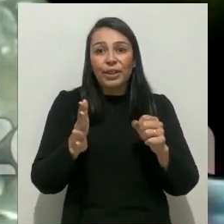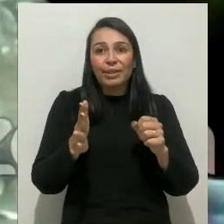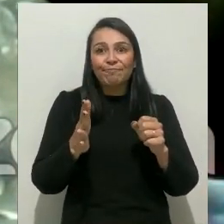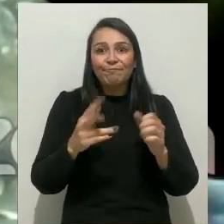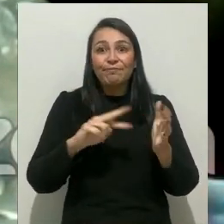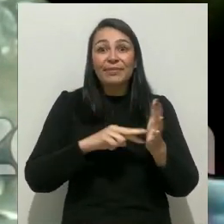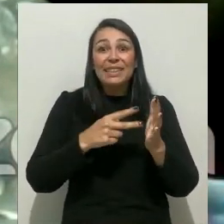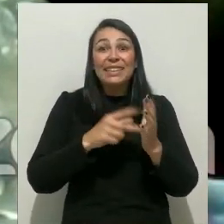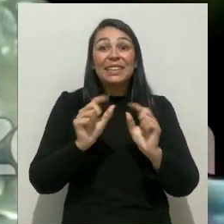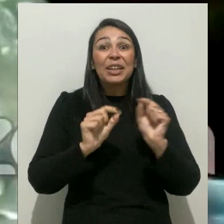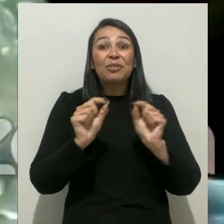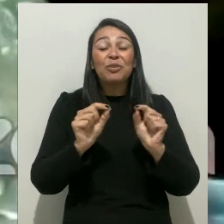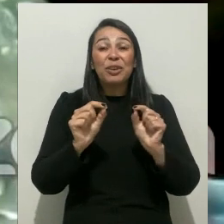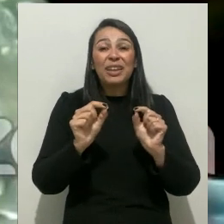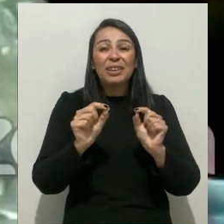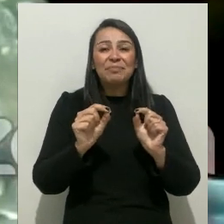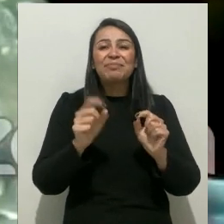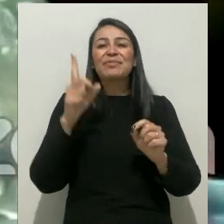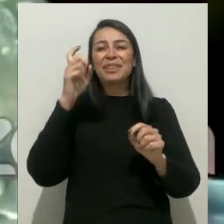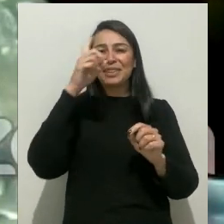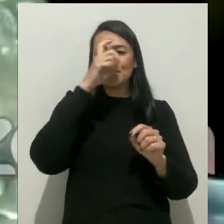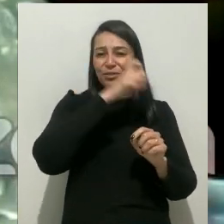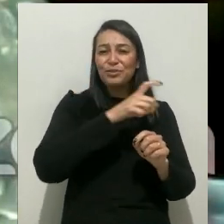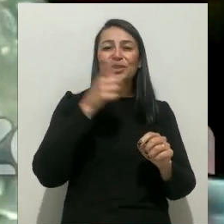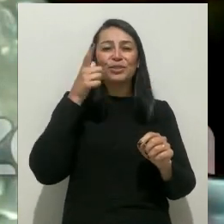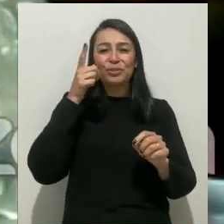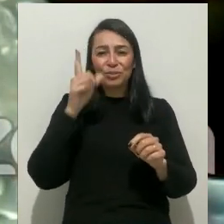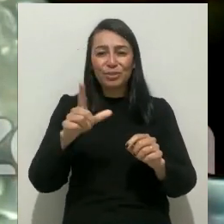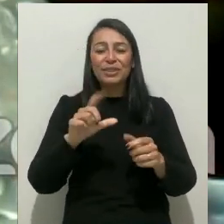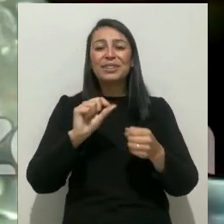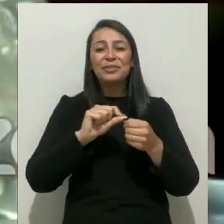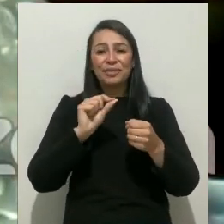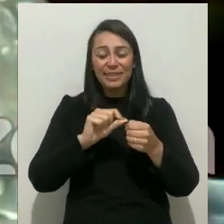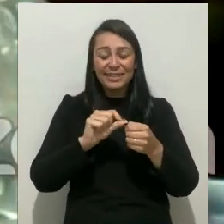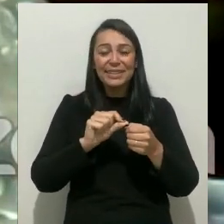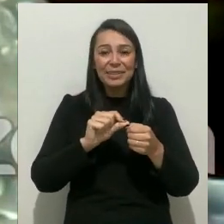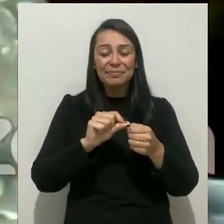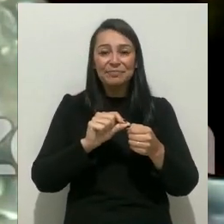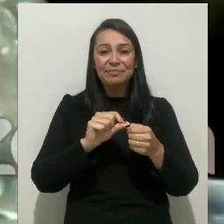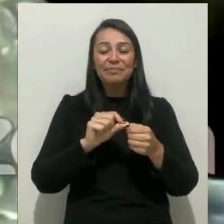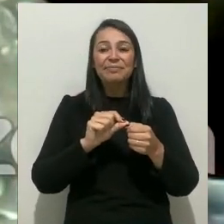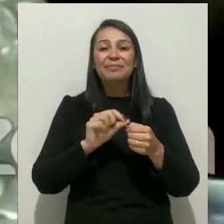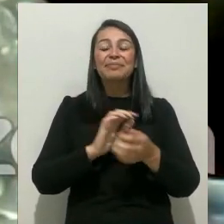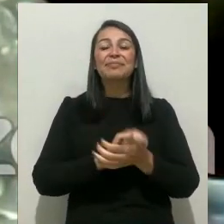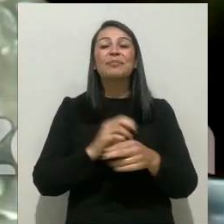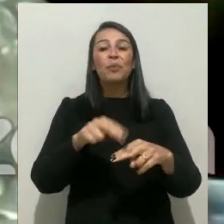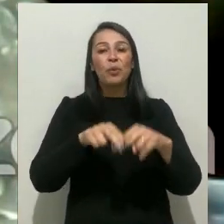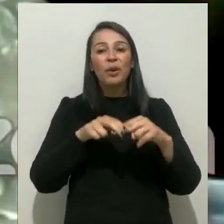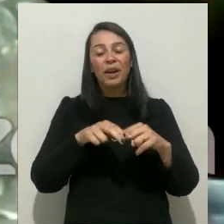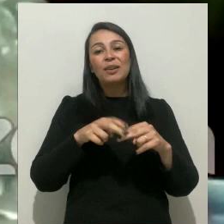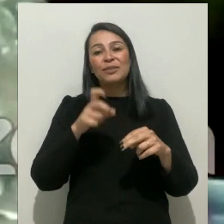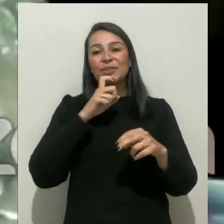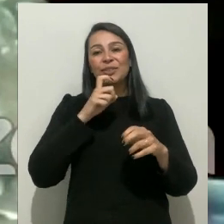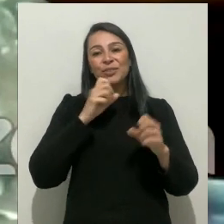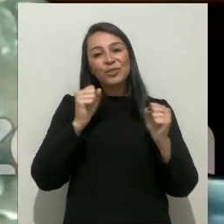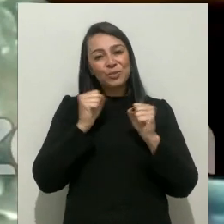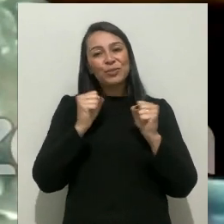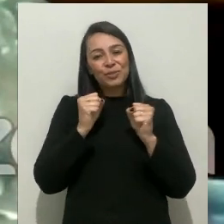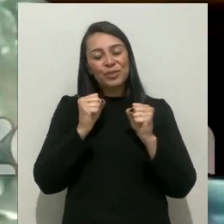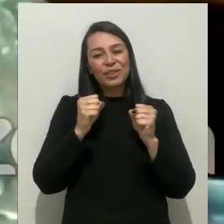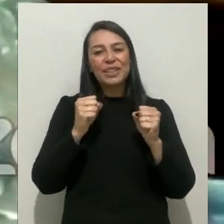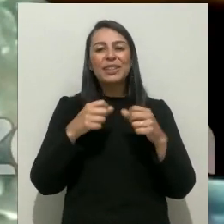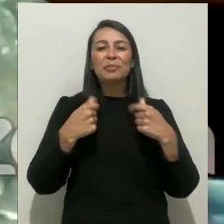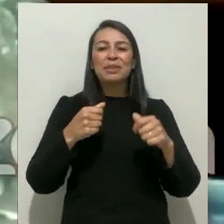Significava isso a precariedade dos bons propósitos ideados, desprovidos como ficariam de todos os